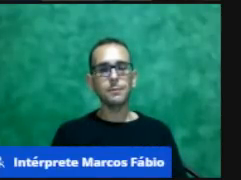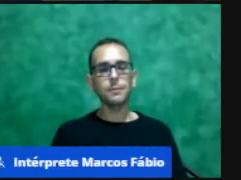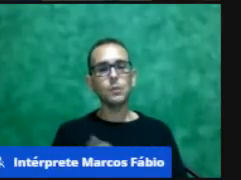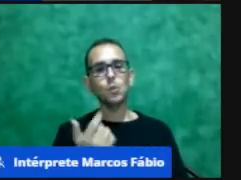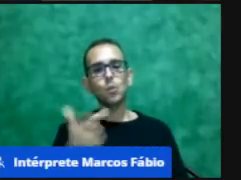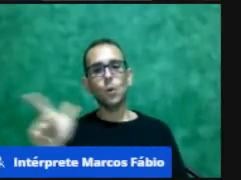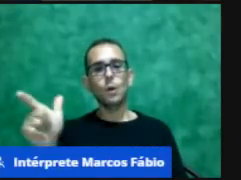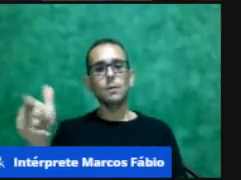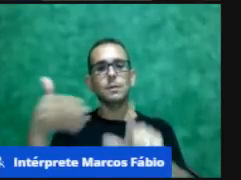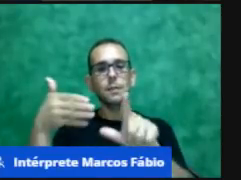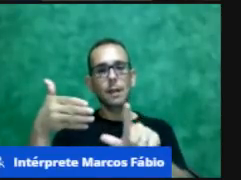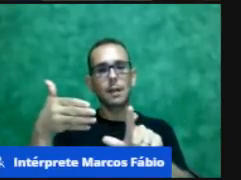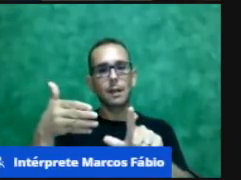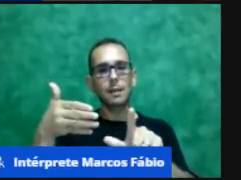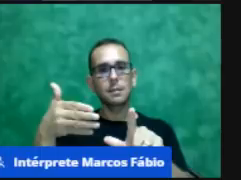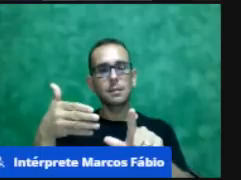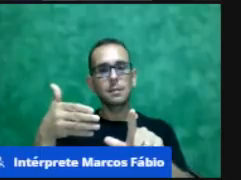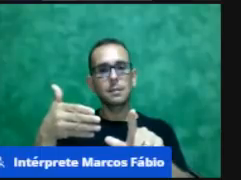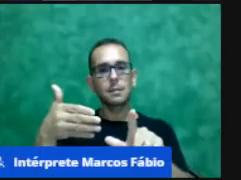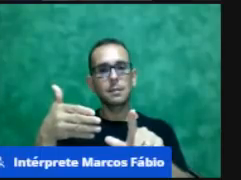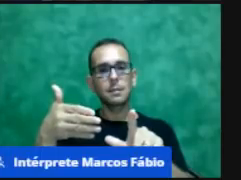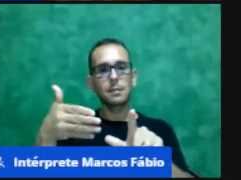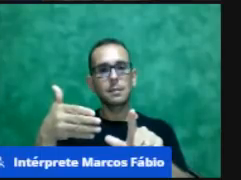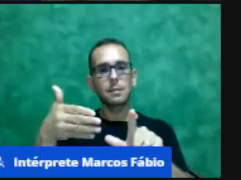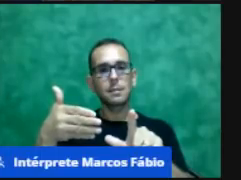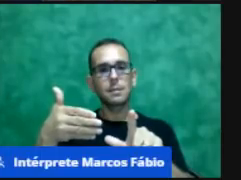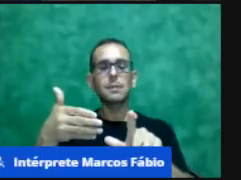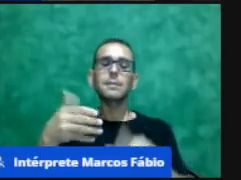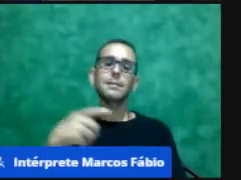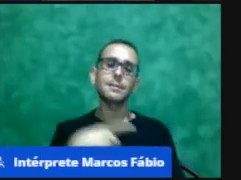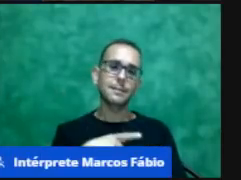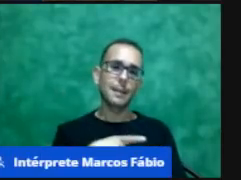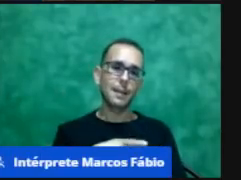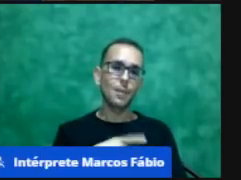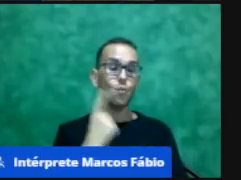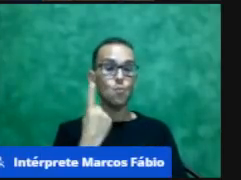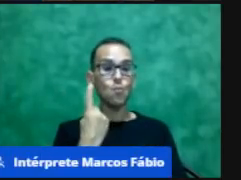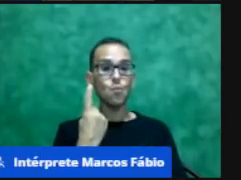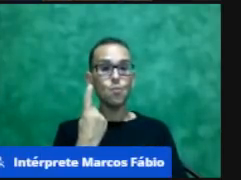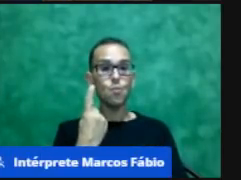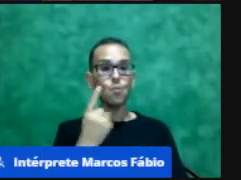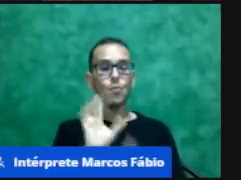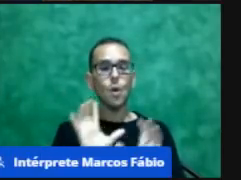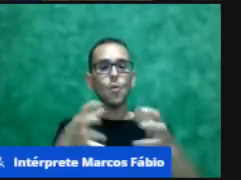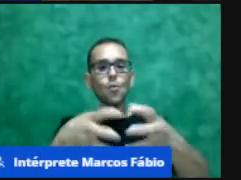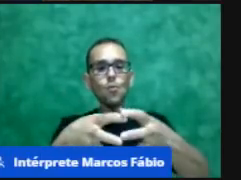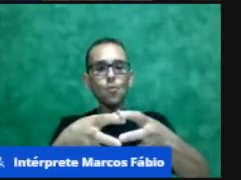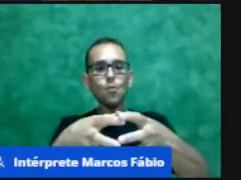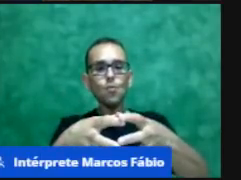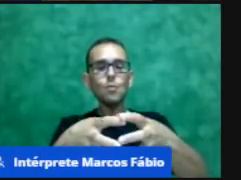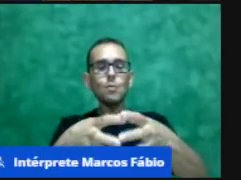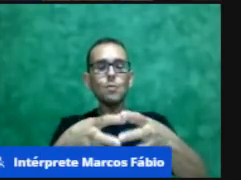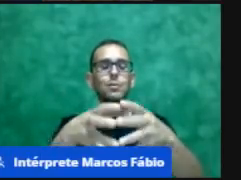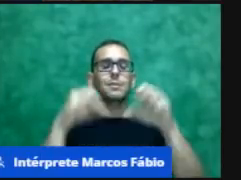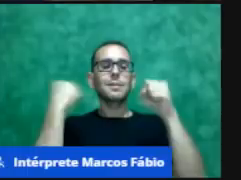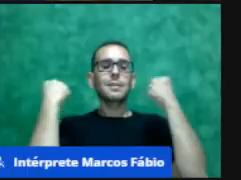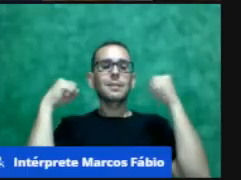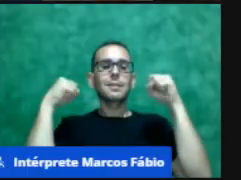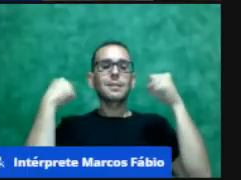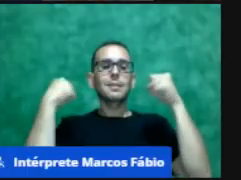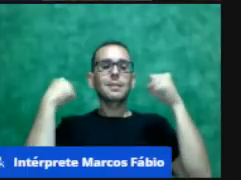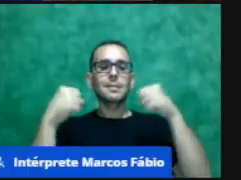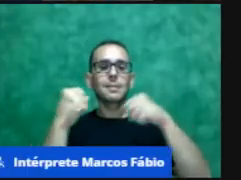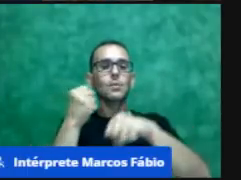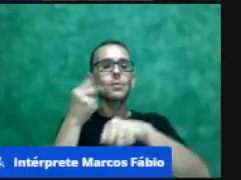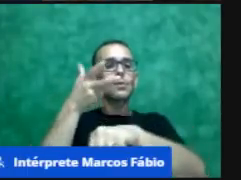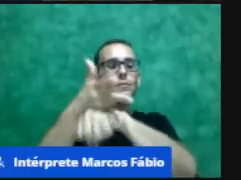nós temos... Não, antes. Isso. Nós temos da equipe da Educação Física um